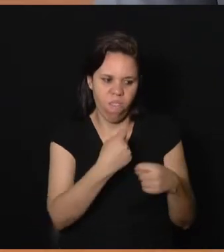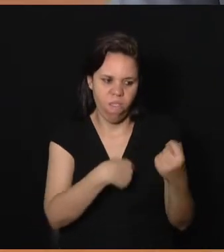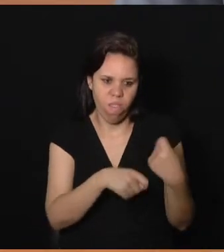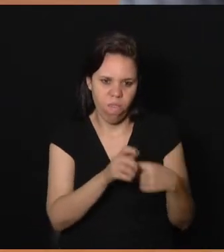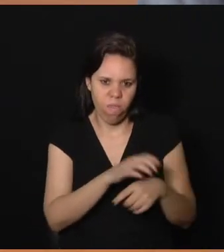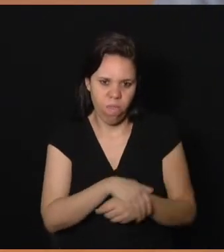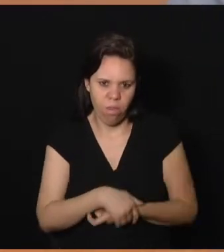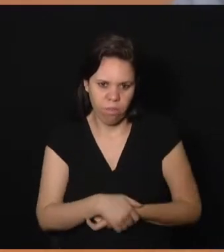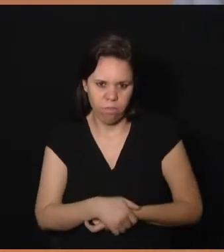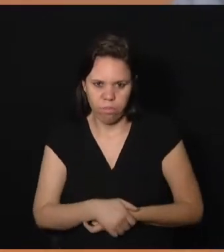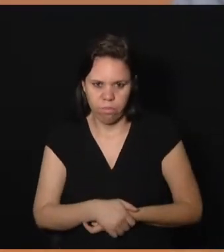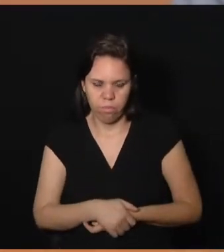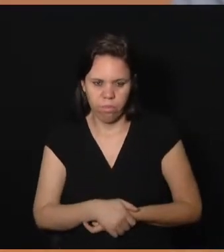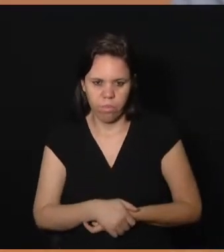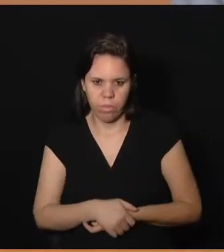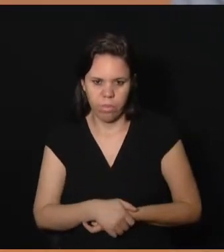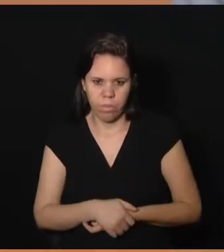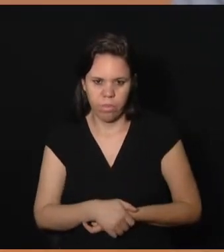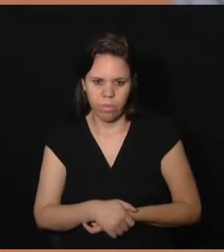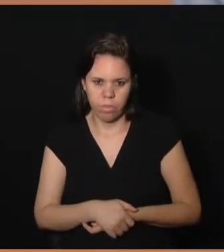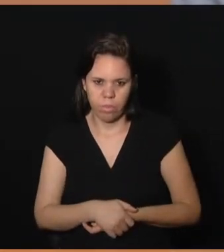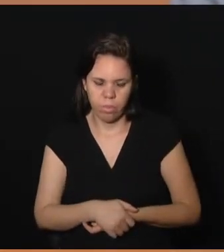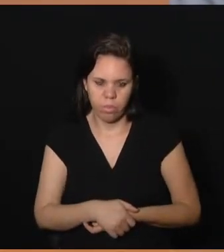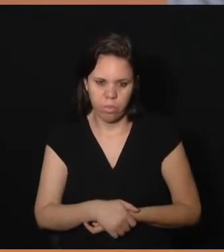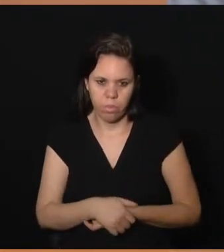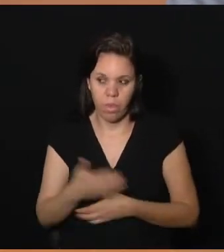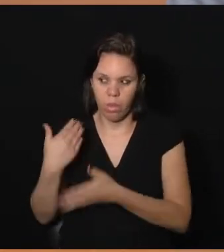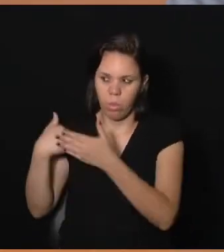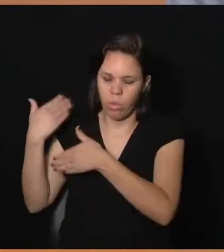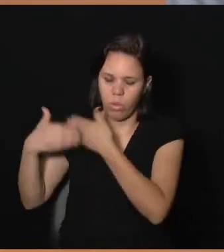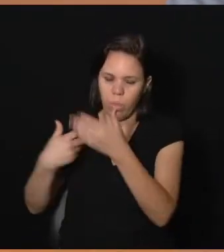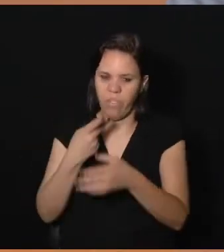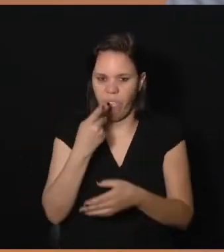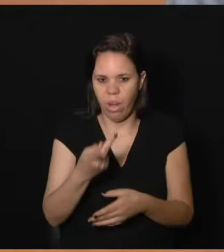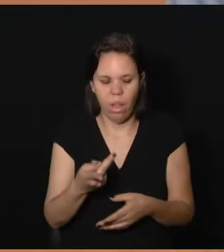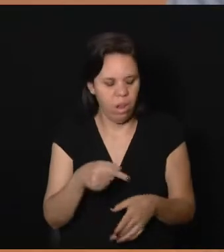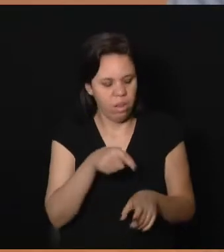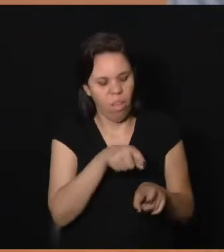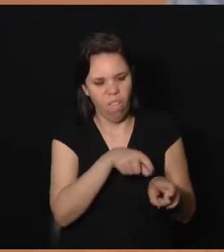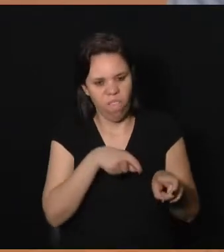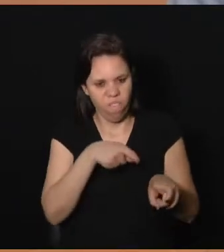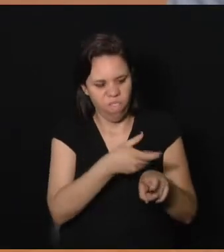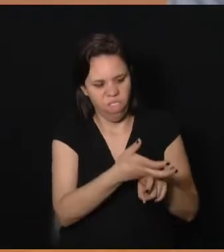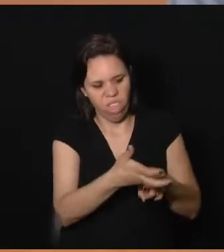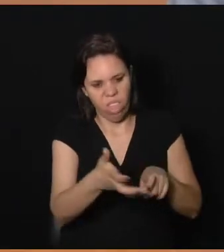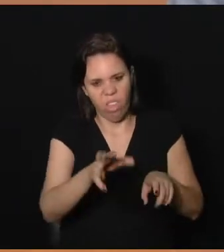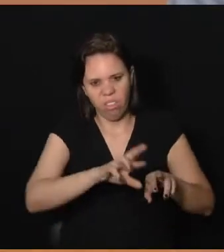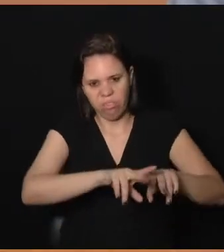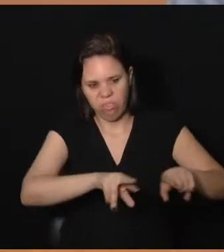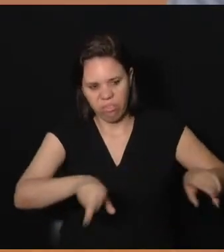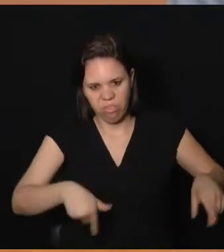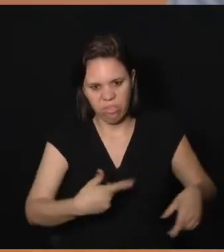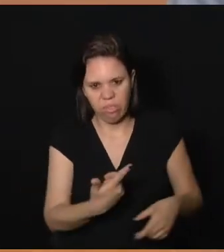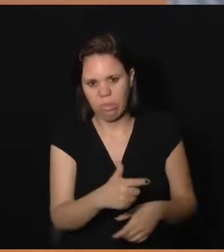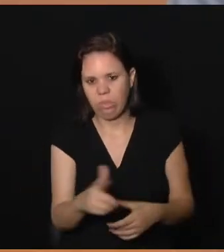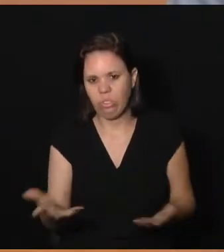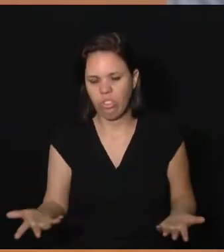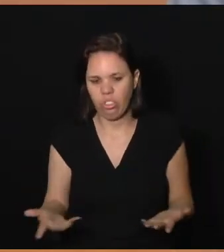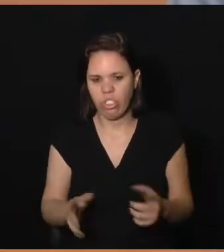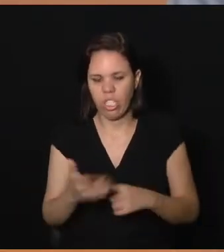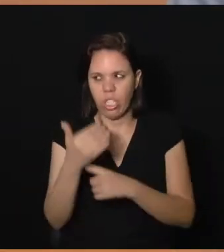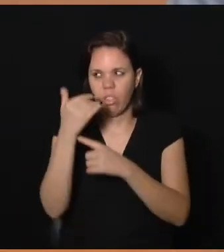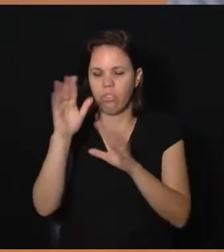que por muito tempo nós falávamos que ele não trazia tecnologia, muito pelo contrário, foi até falado aqui sobre a John Deere e tantas